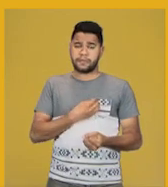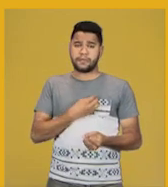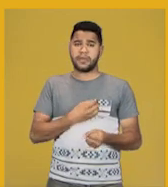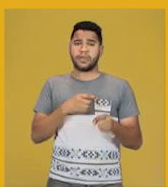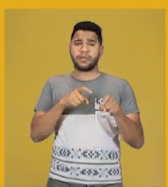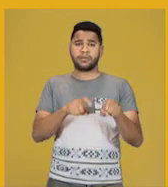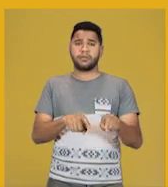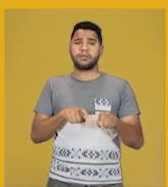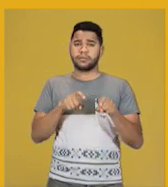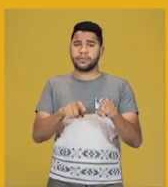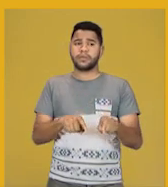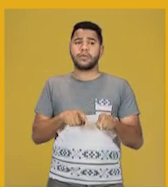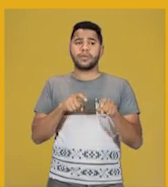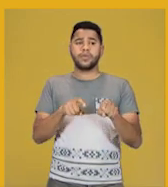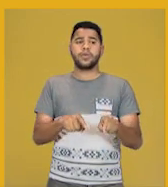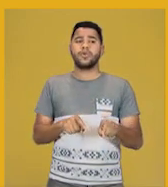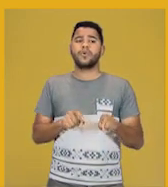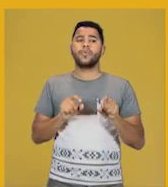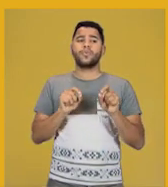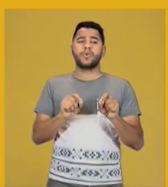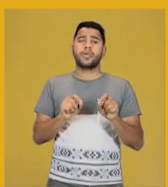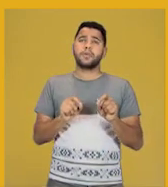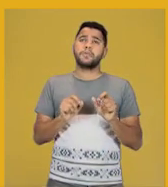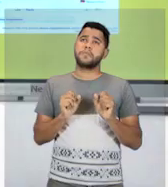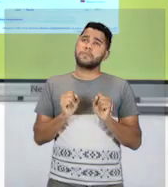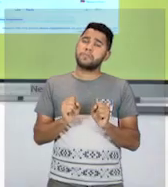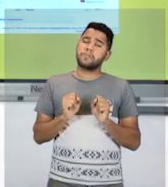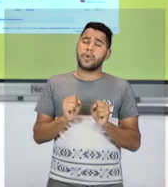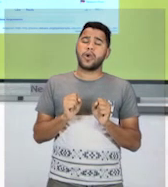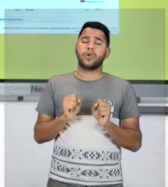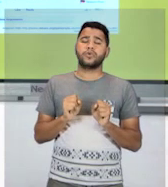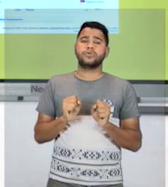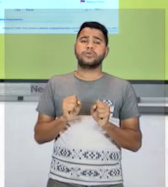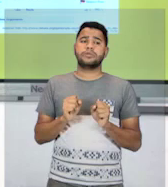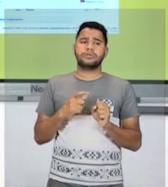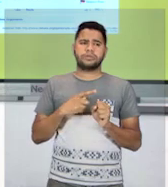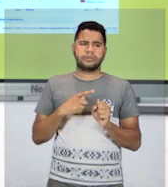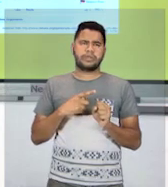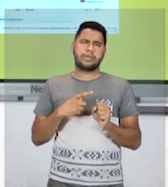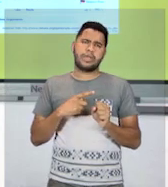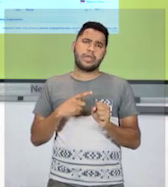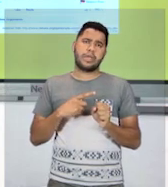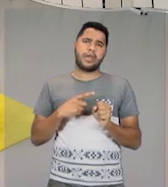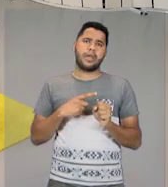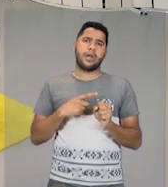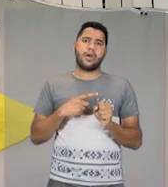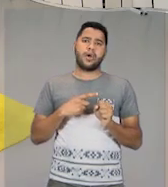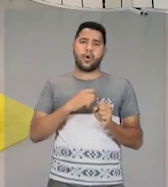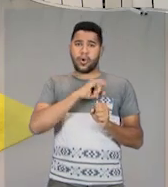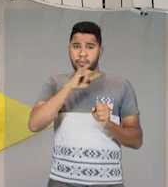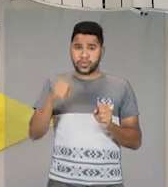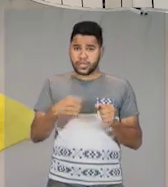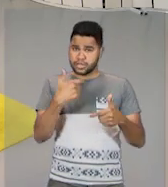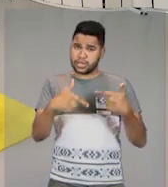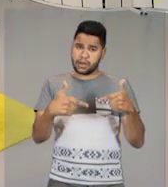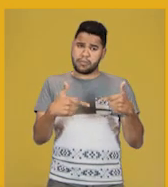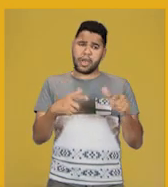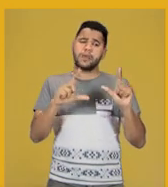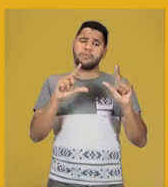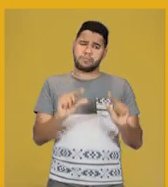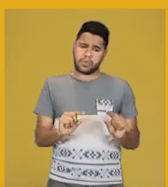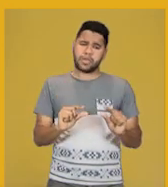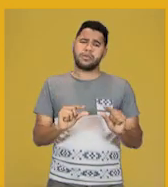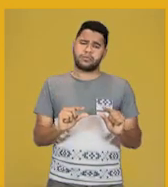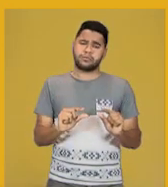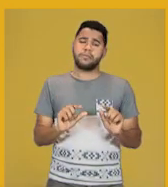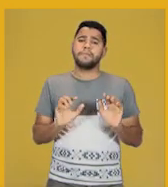headless oportunidades Pode ser que a vida no interior têm menos oportunidades de trabalho but